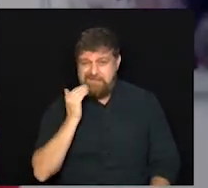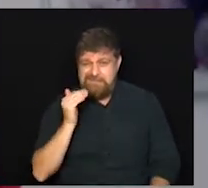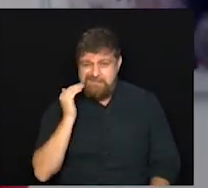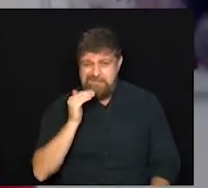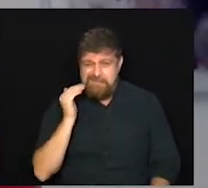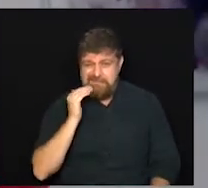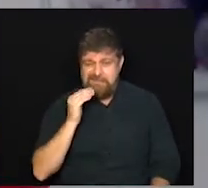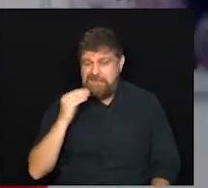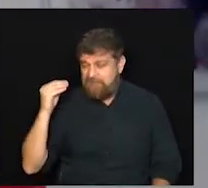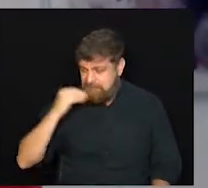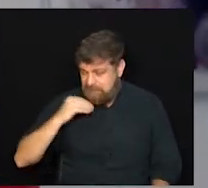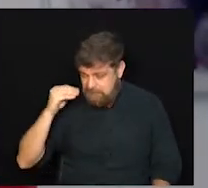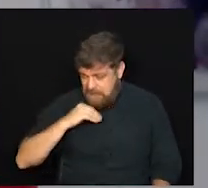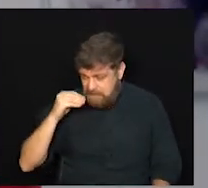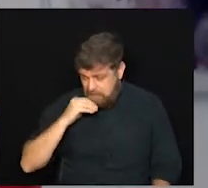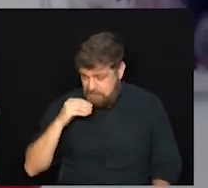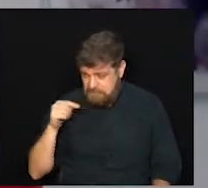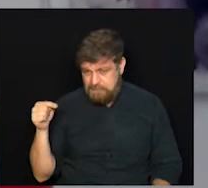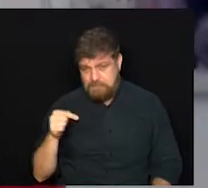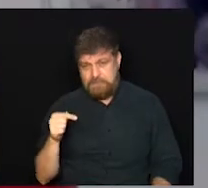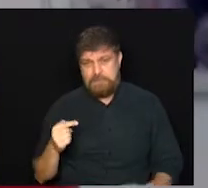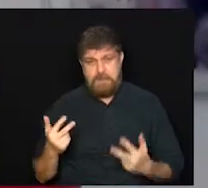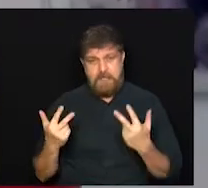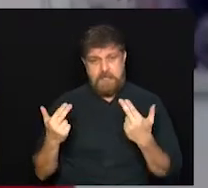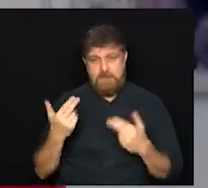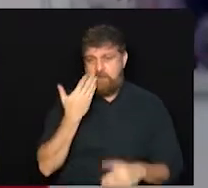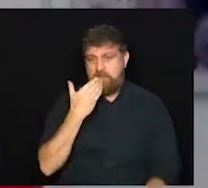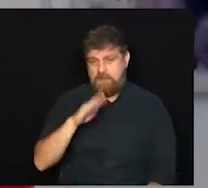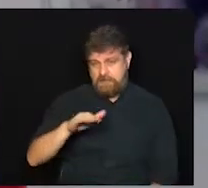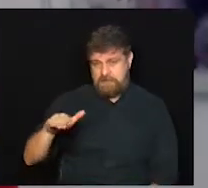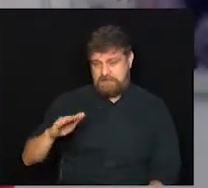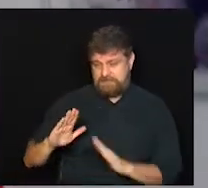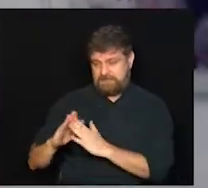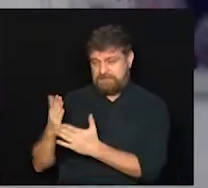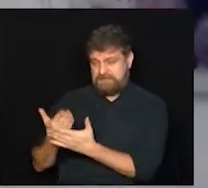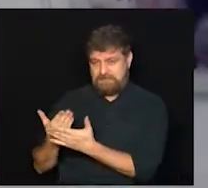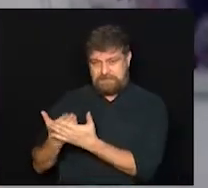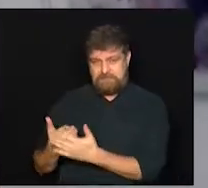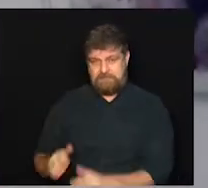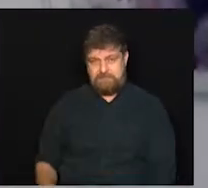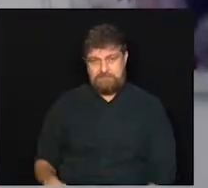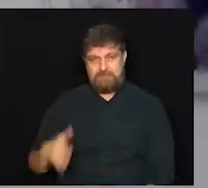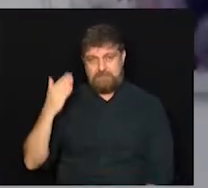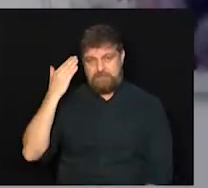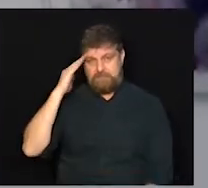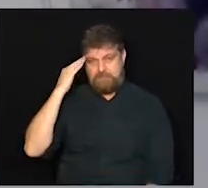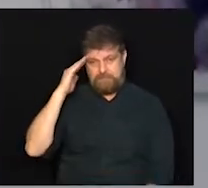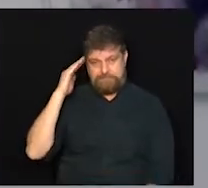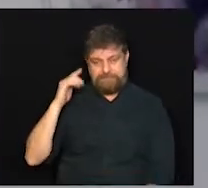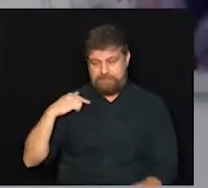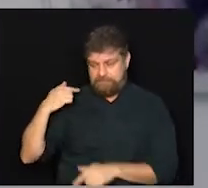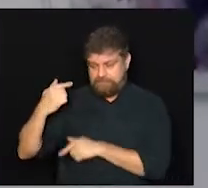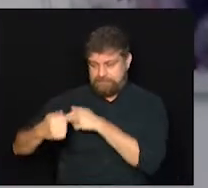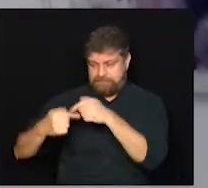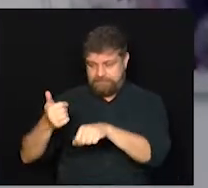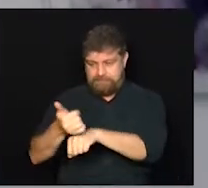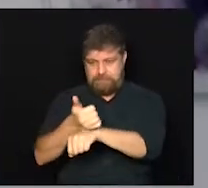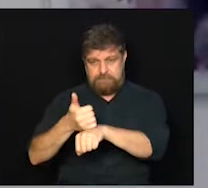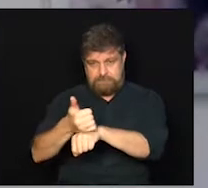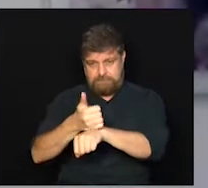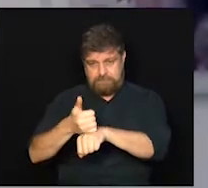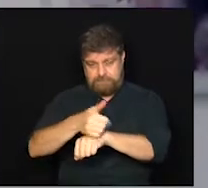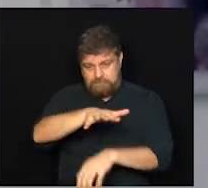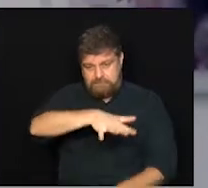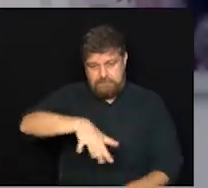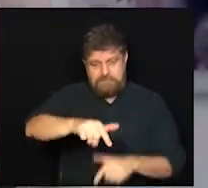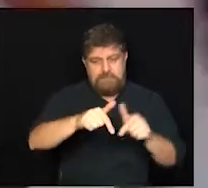despreparados, assim como com as crianças na escola, eu entendo que a geração de profissionais que vai entrar no